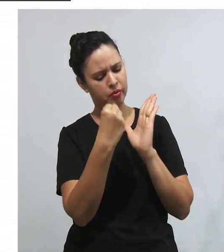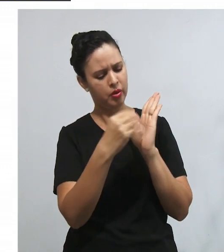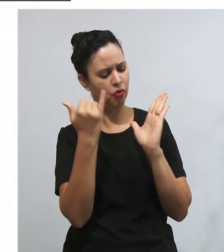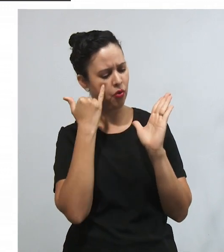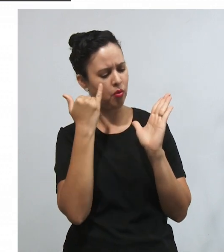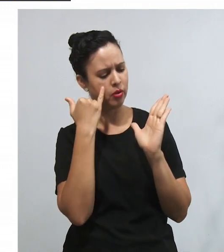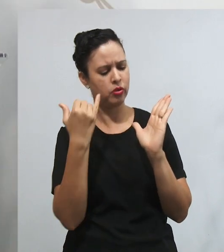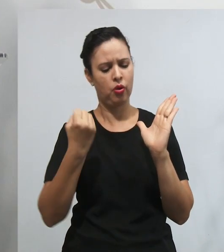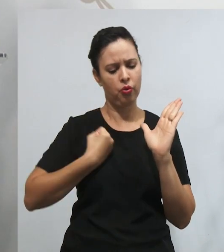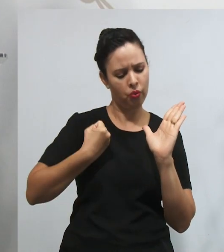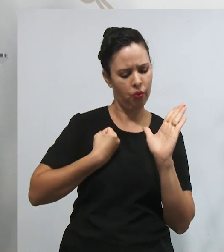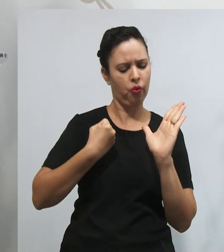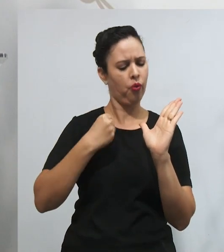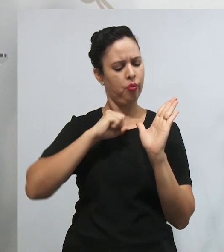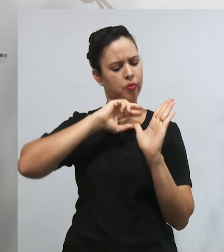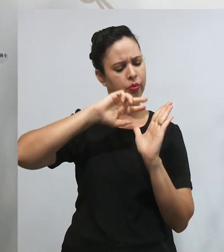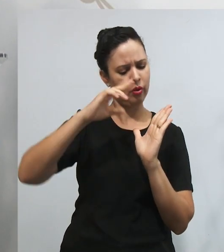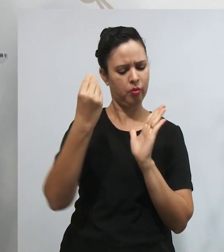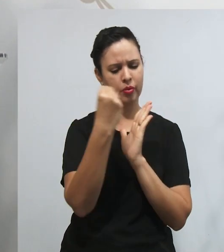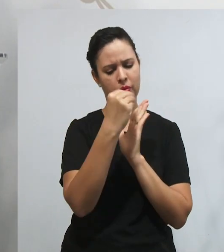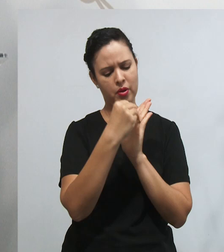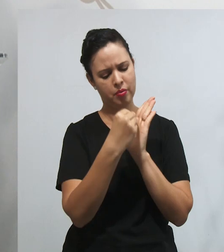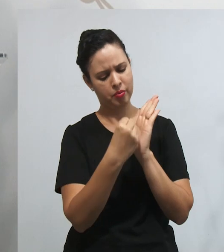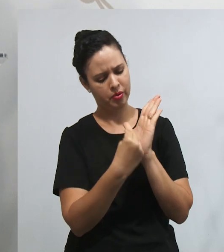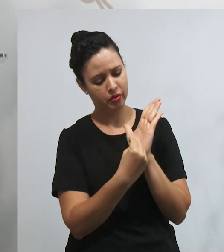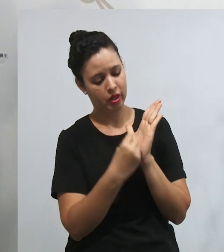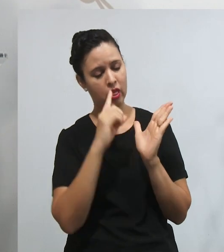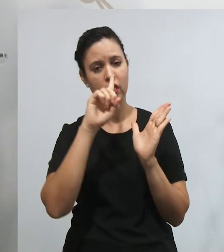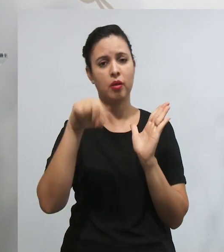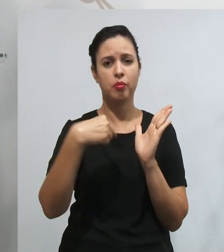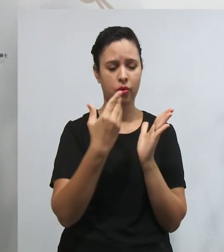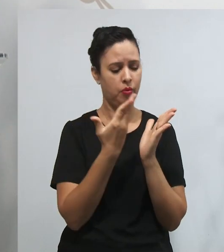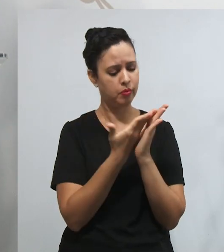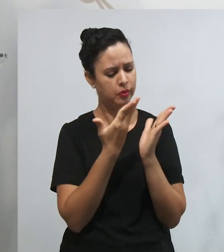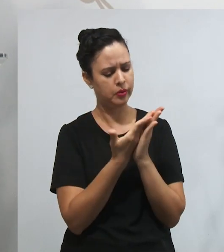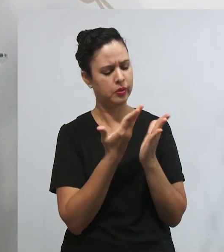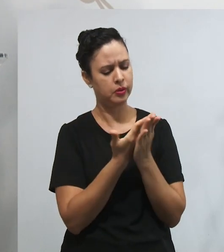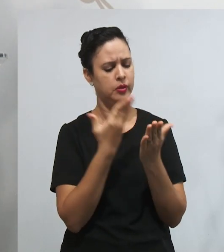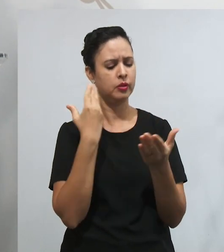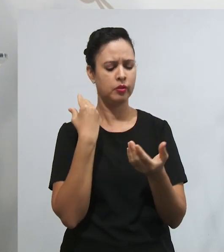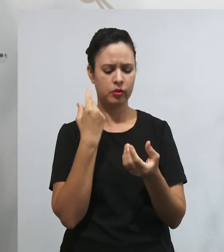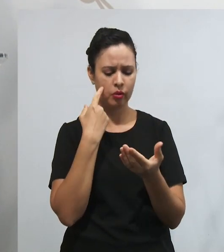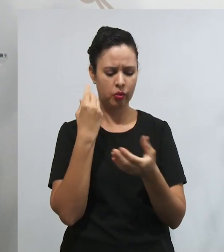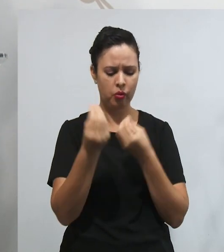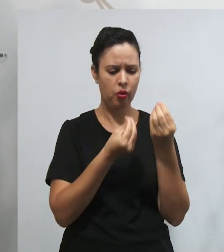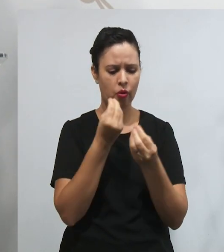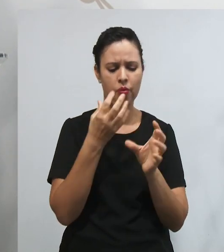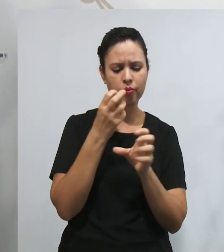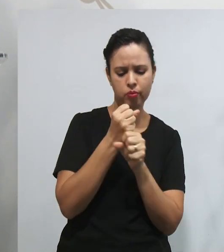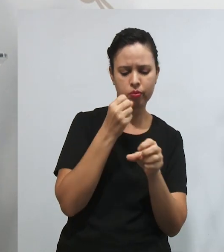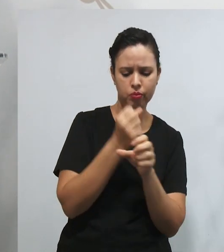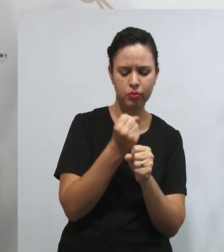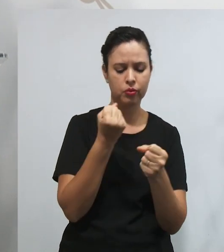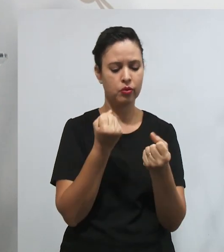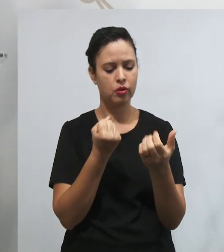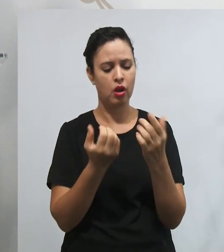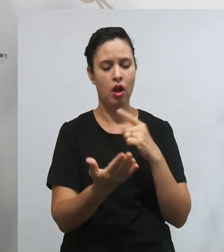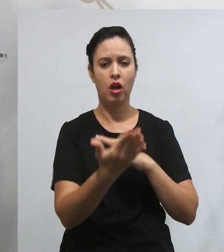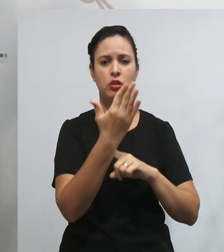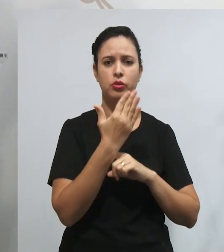os processamentos dessas informações aconteciam fisicamente, não tinha nenhum meio, um dispositivo eletrônico que